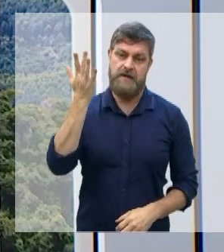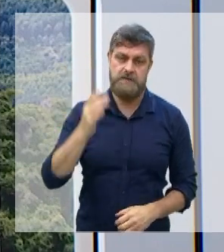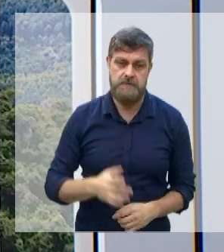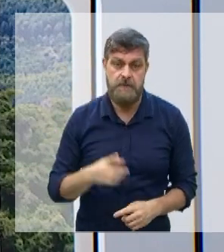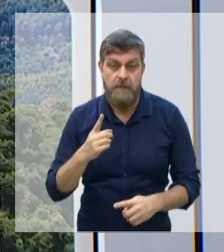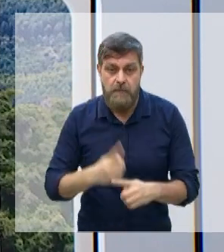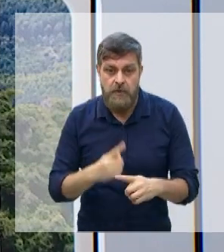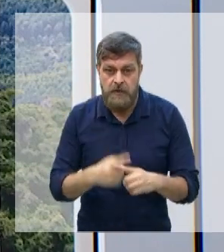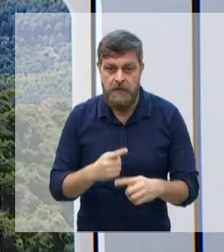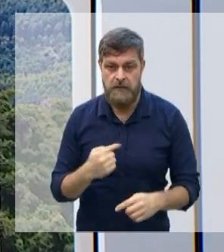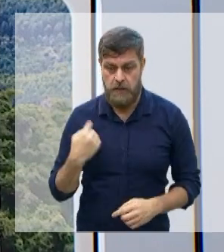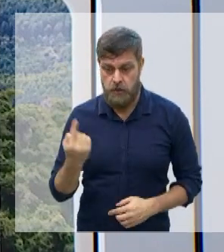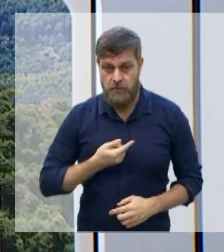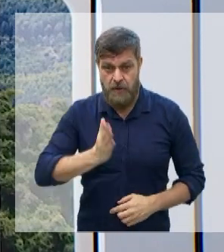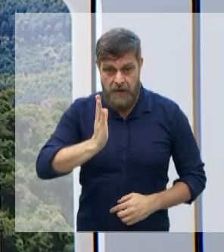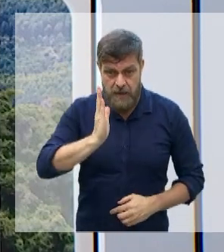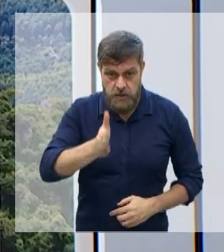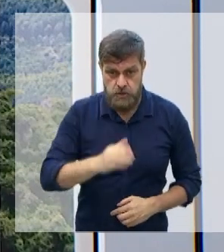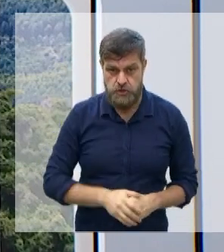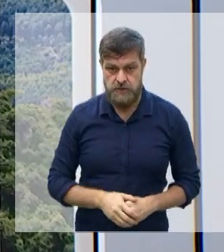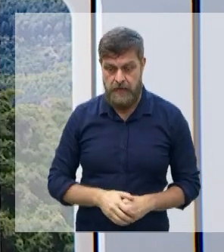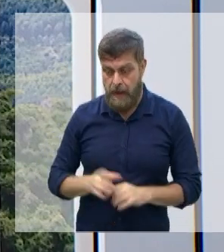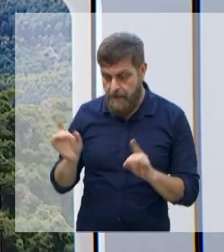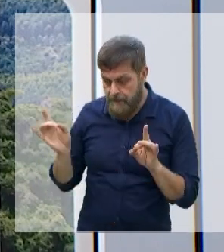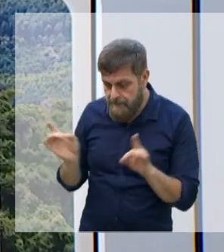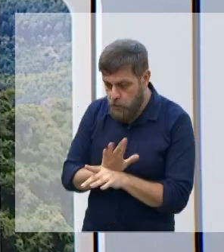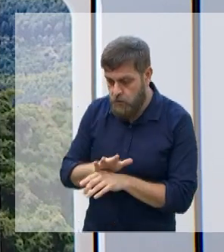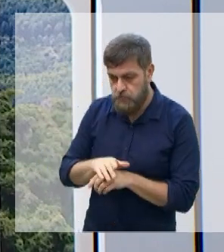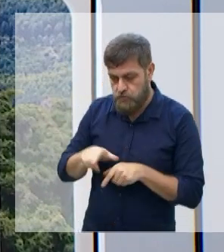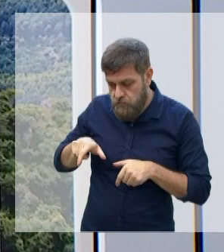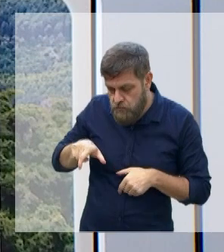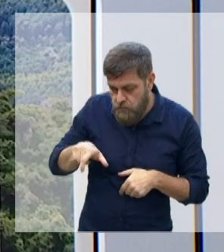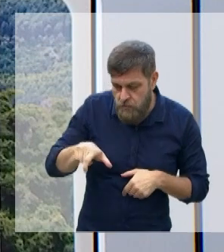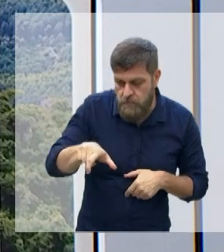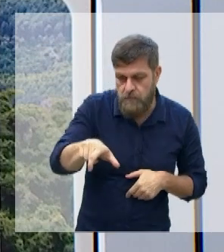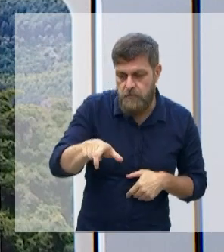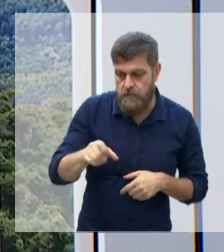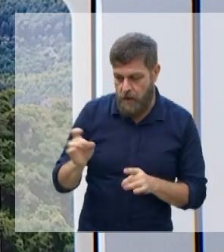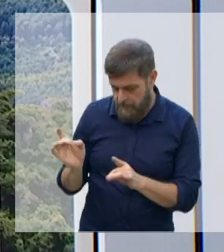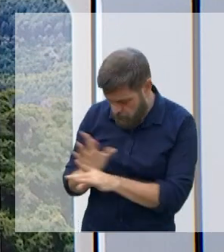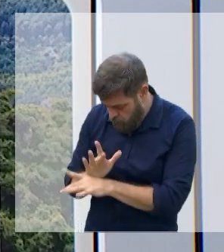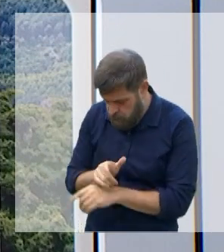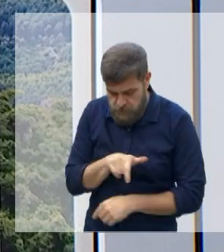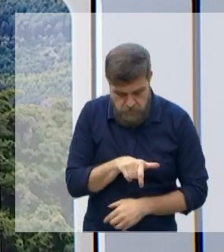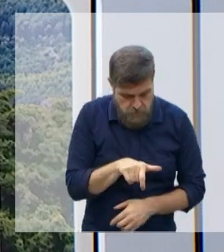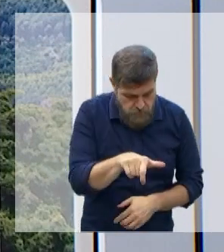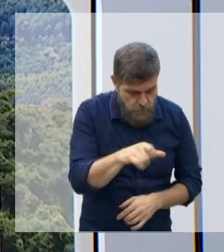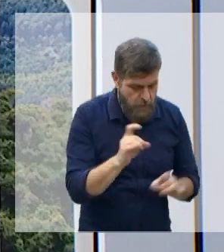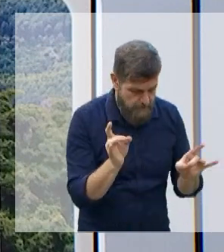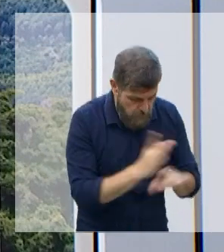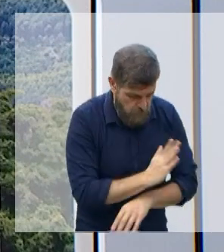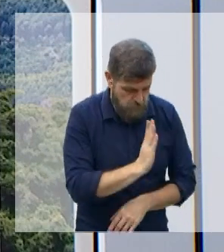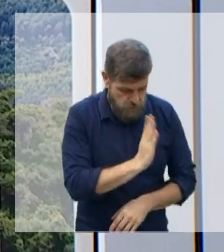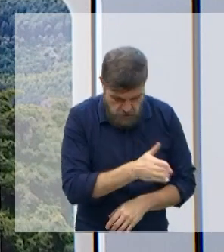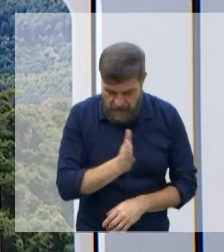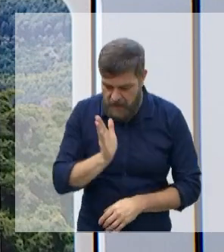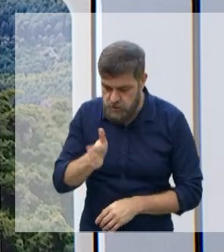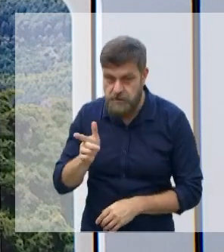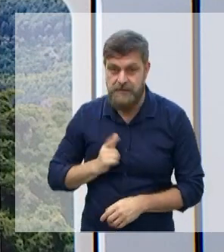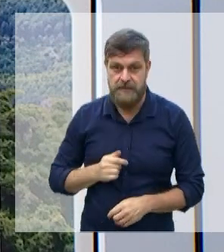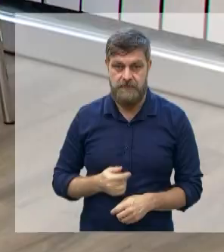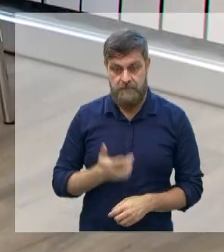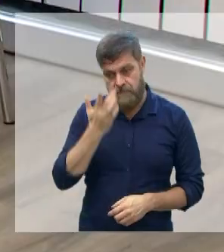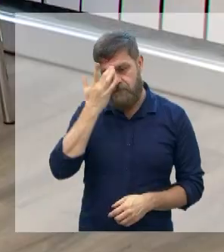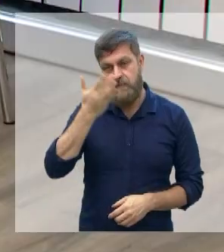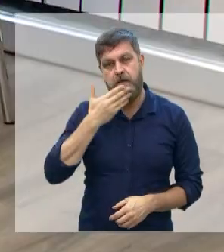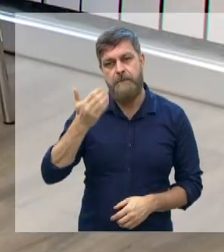já estamos entregando com você mencionou na abertura alguns trechos do corredor brt então é só entrega melhora